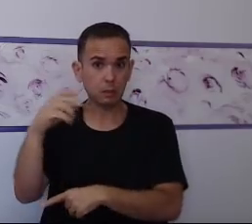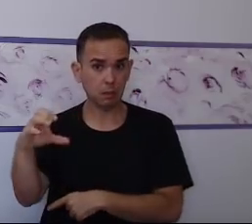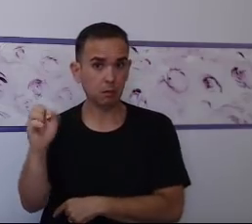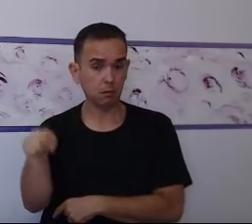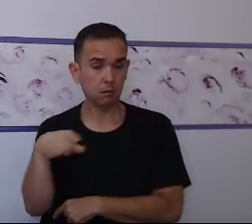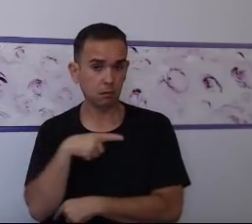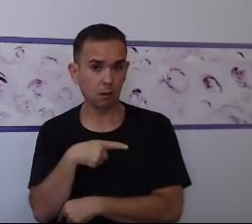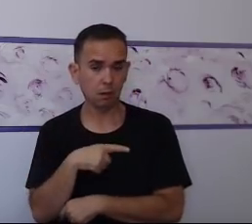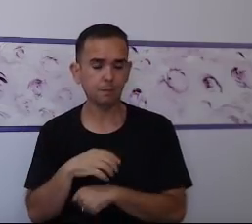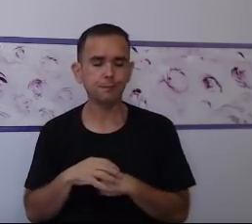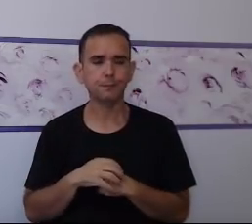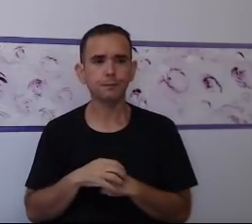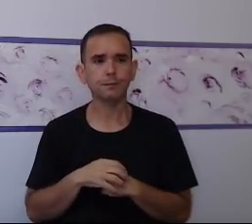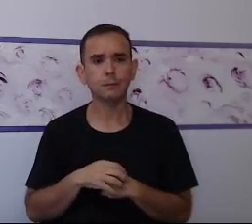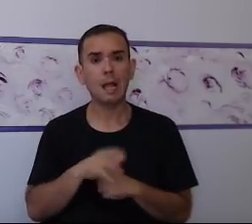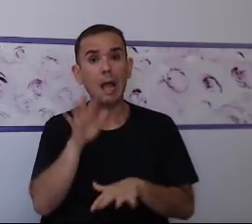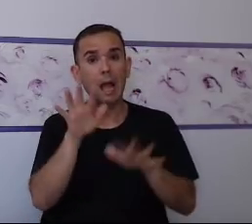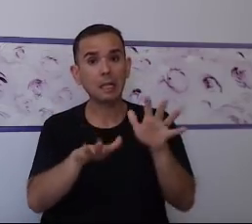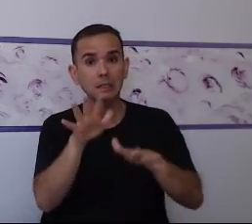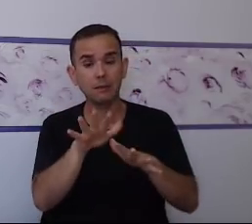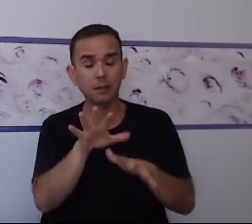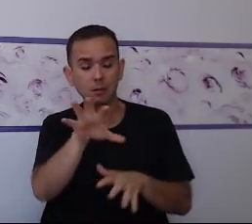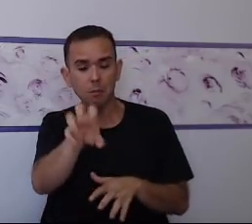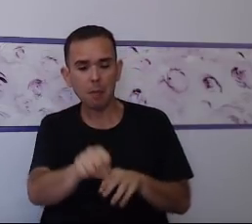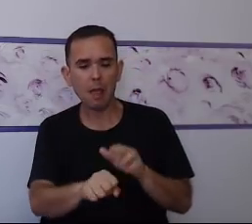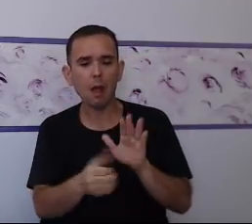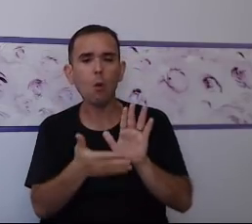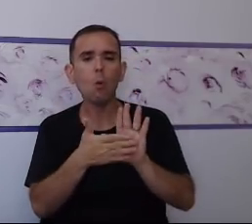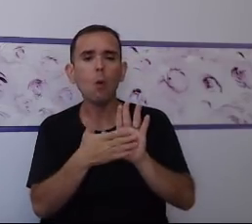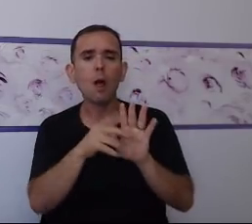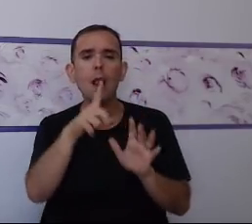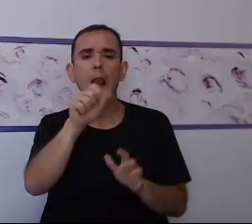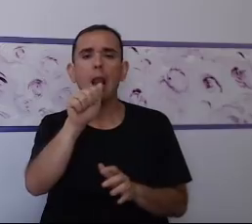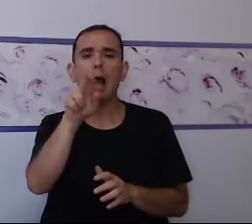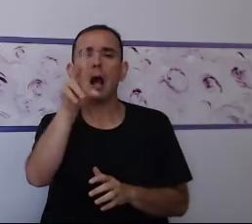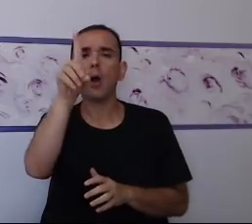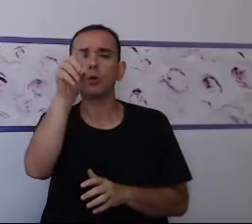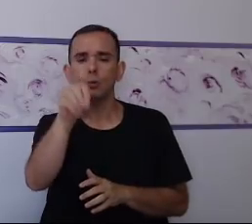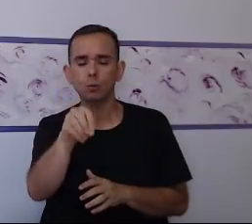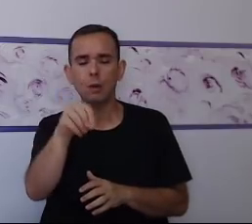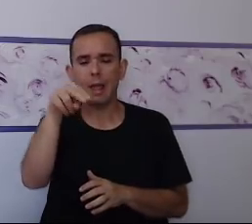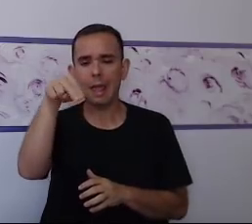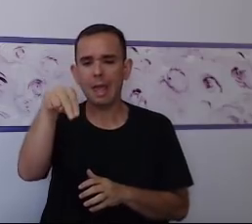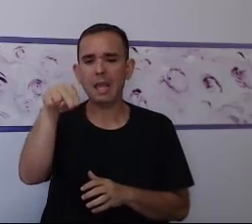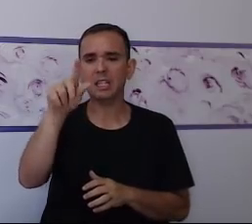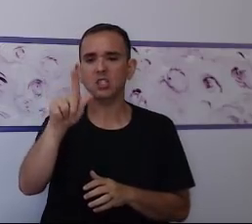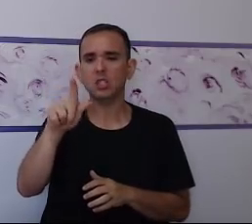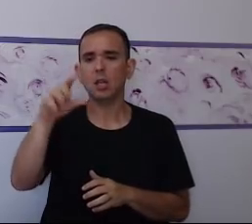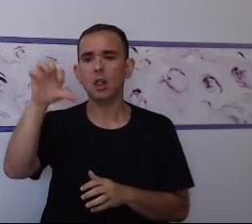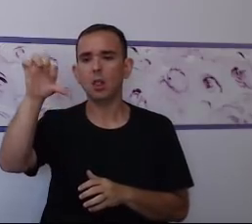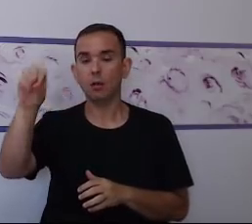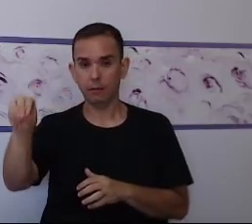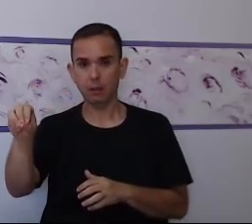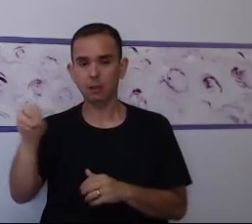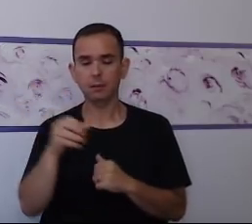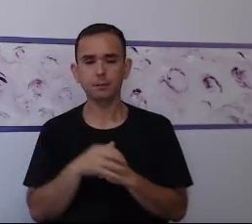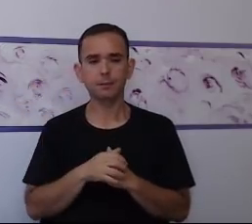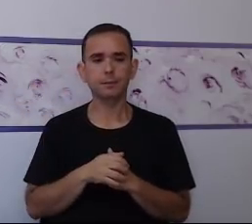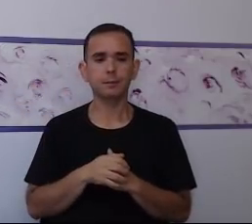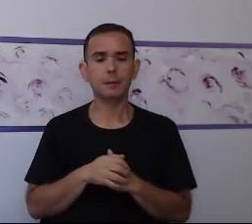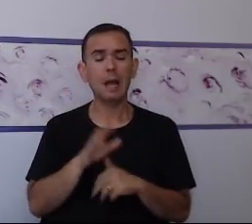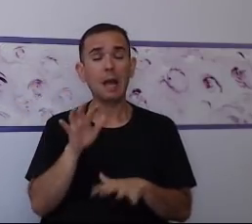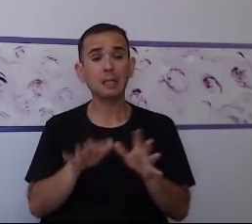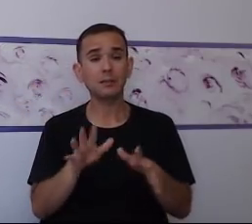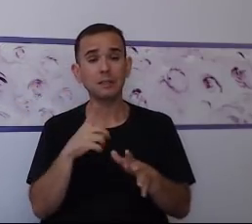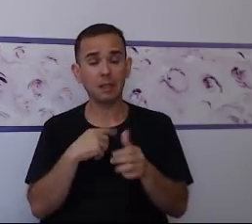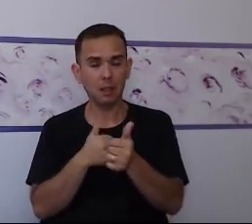cerebral? Muitas vezes a gente pega o laudo da criança, então ele vem em G80, que é o laudo da paralisia cerebral. Muitas vezes ele